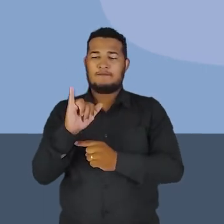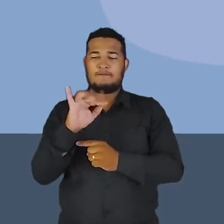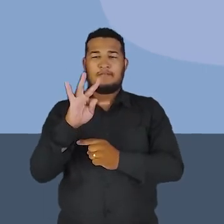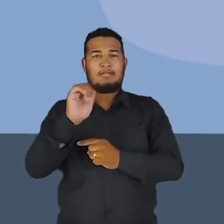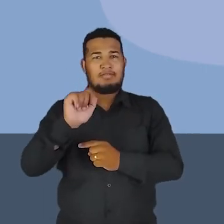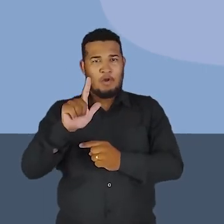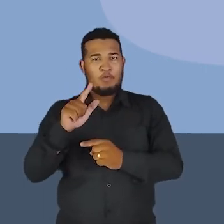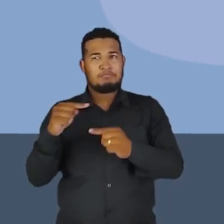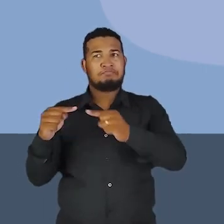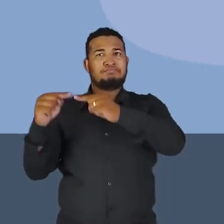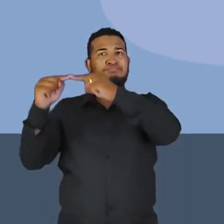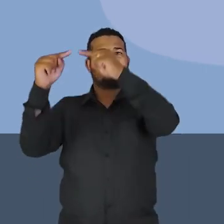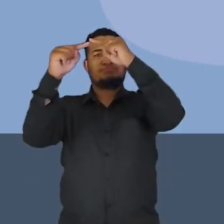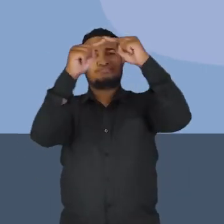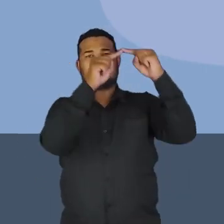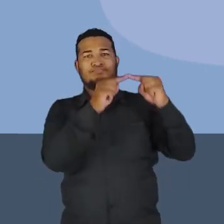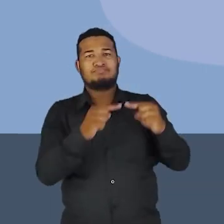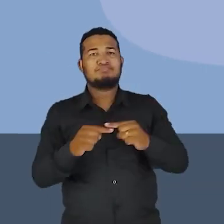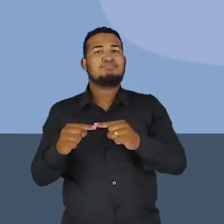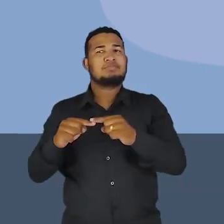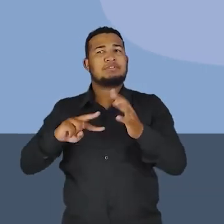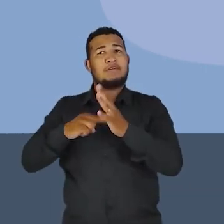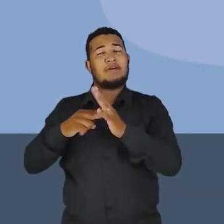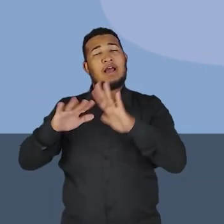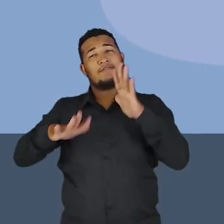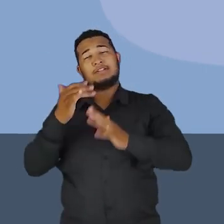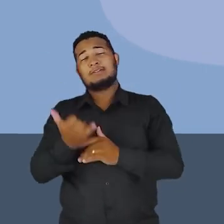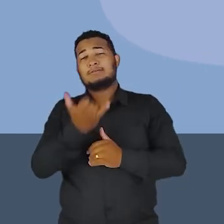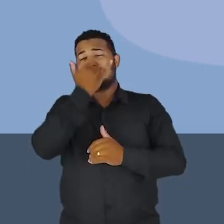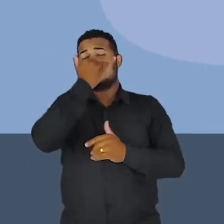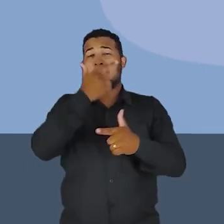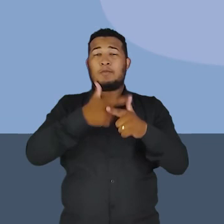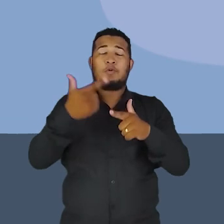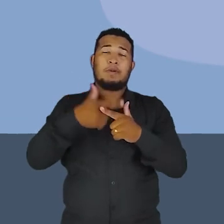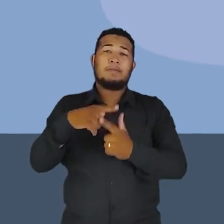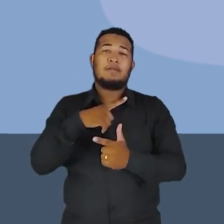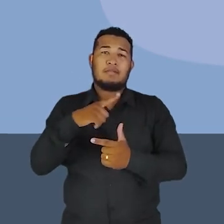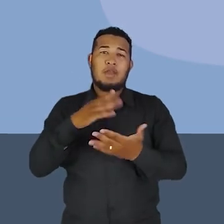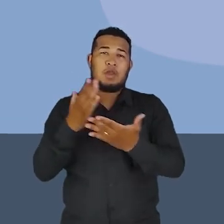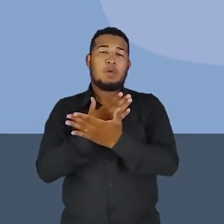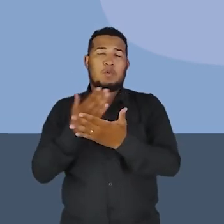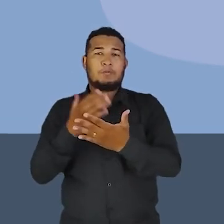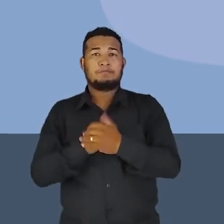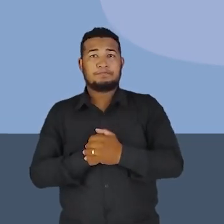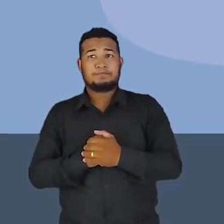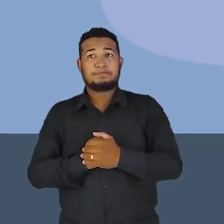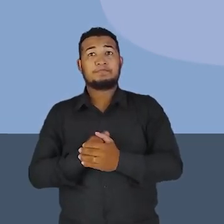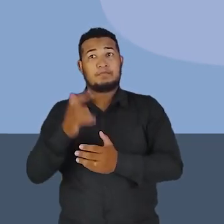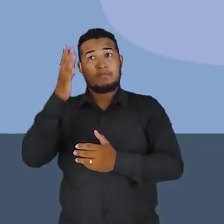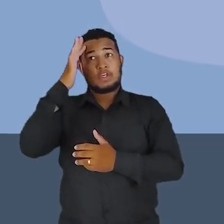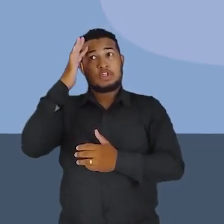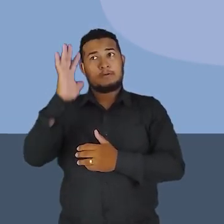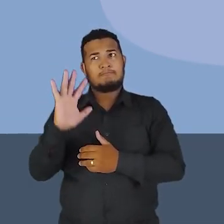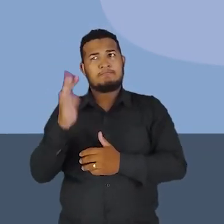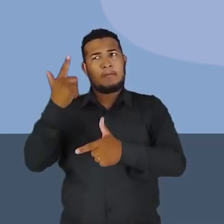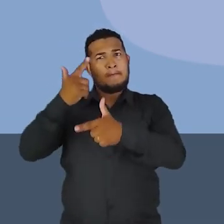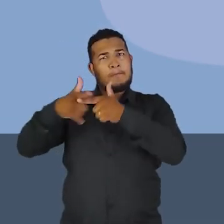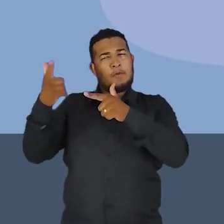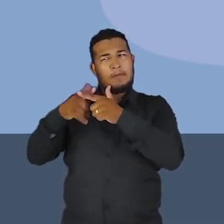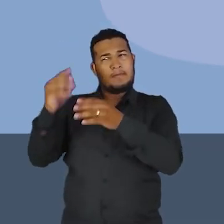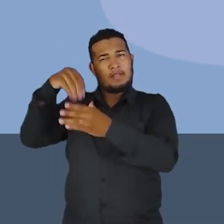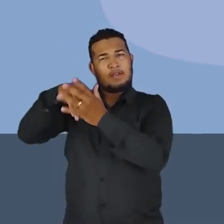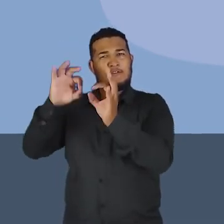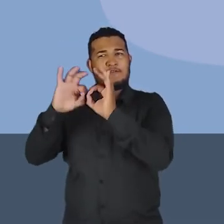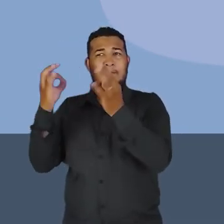famílias, que não deixa de ser marcado por crises evolutivas. Queria que vocês observassem. Uma crise familiar é um evento da vida